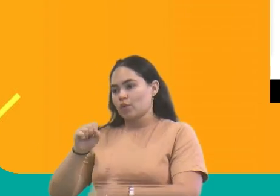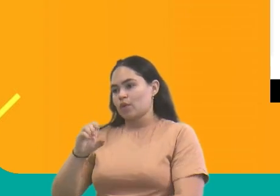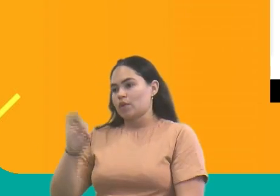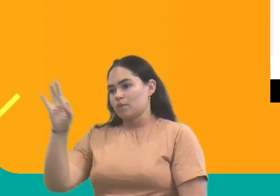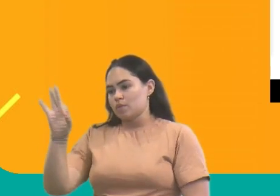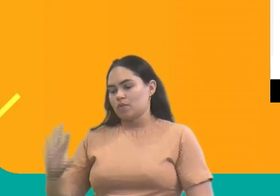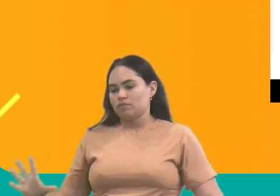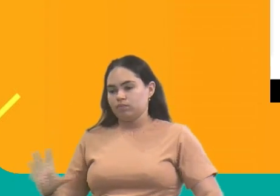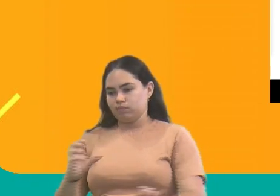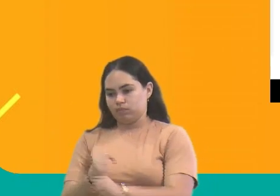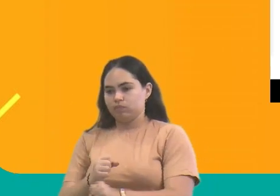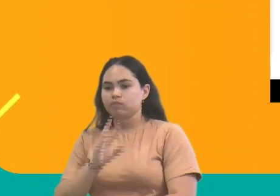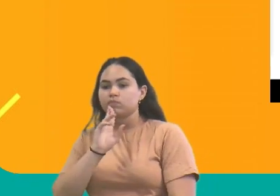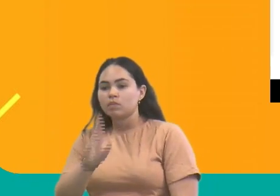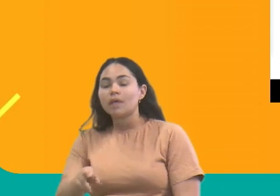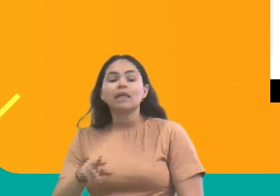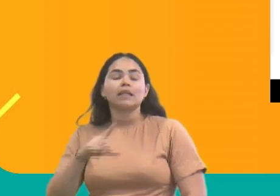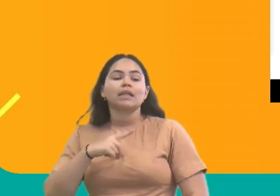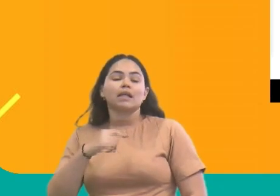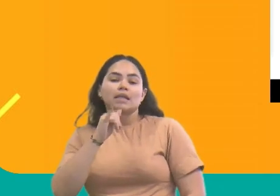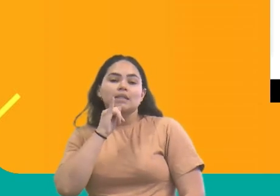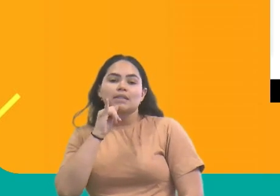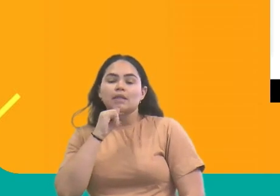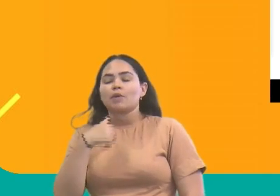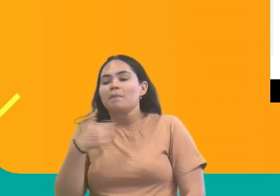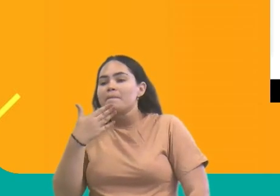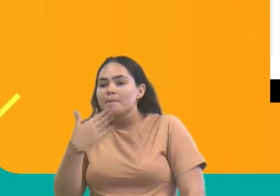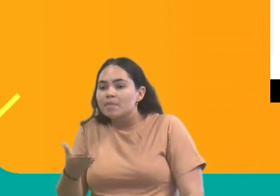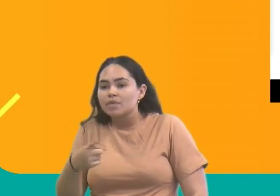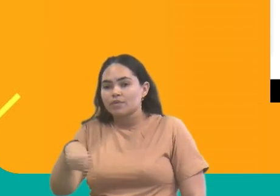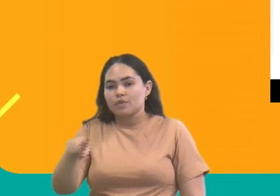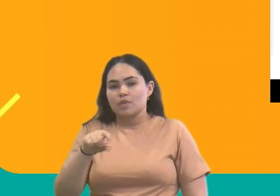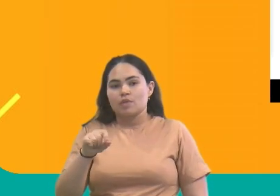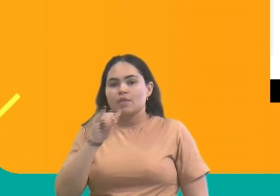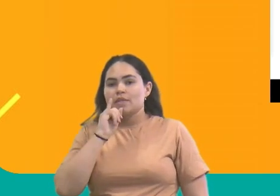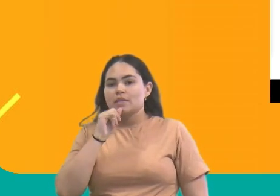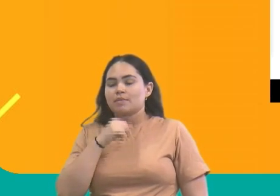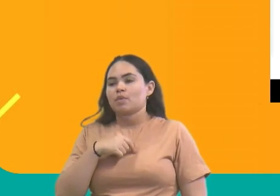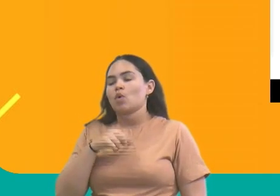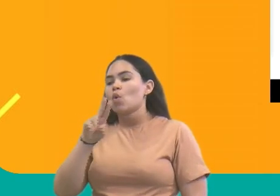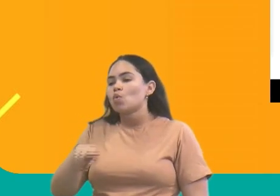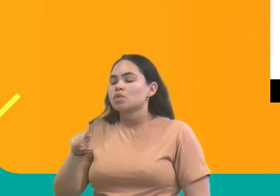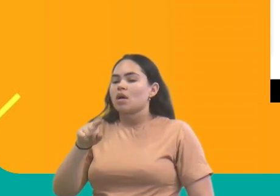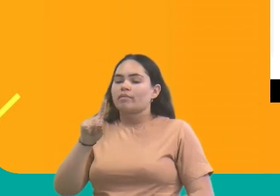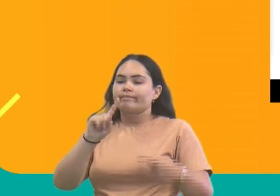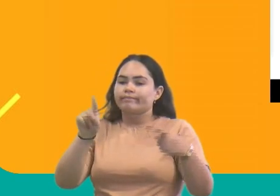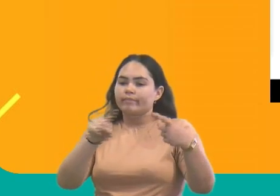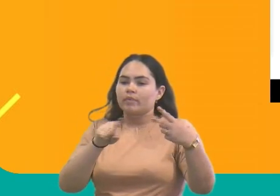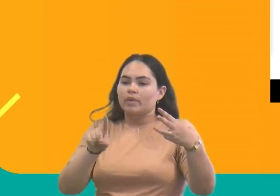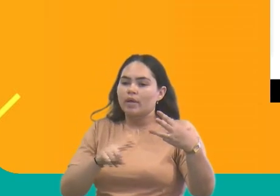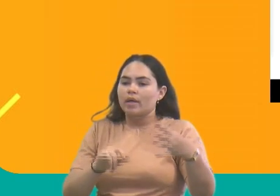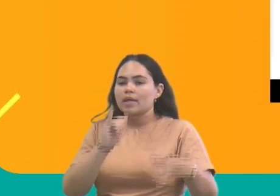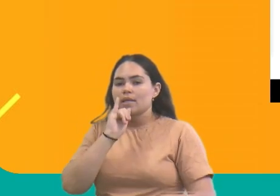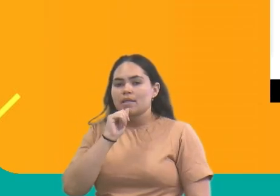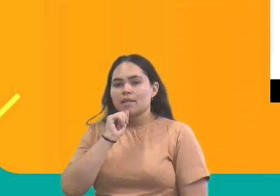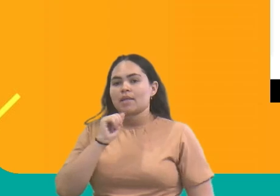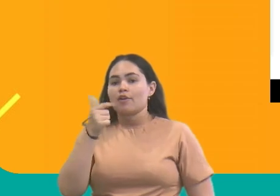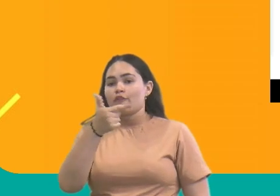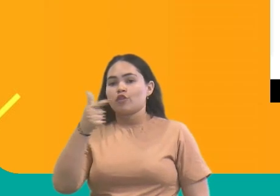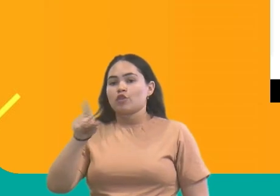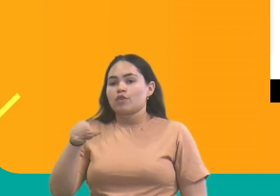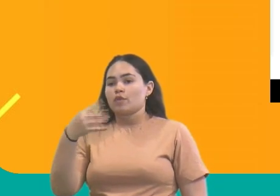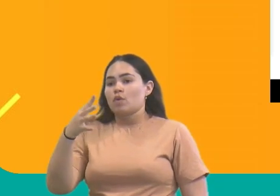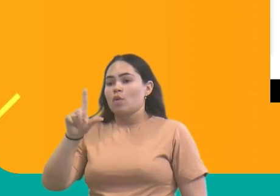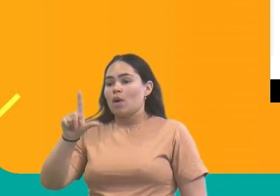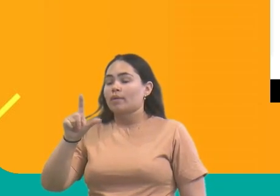conta. Parte dos itens, eu lhe peço, pelo amor de Deus, que você elimine o bom senso. Tem que dar menos de